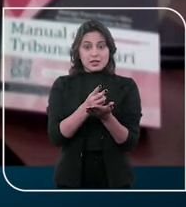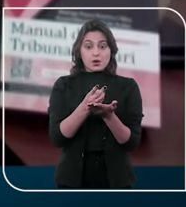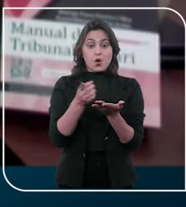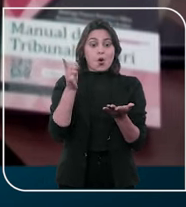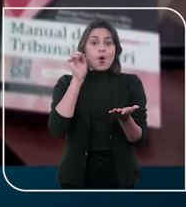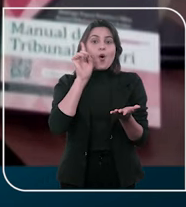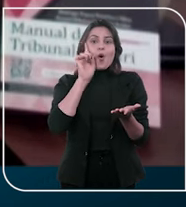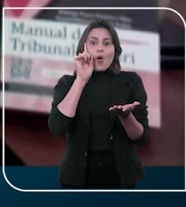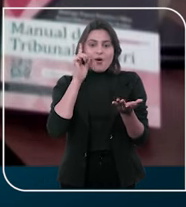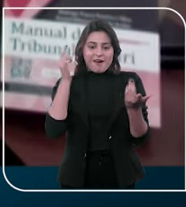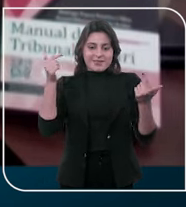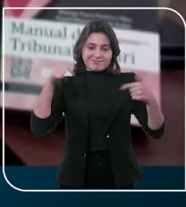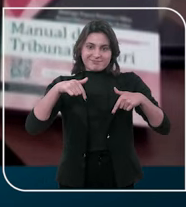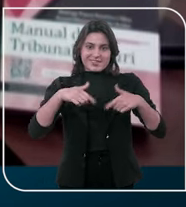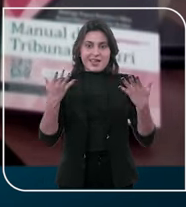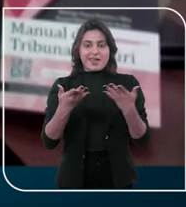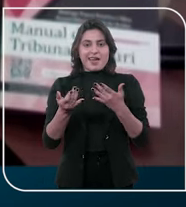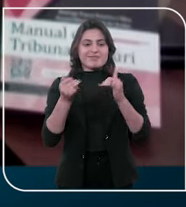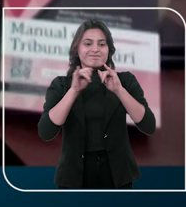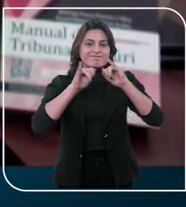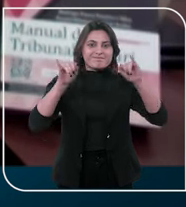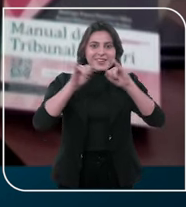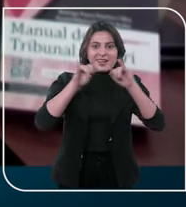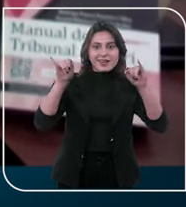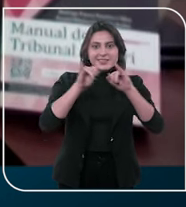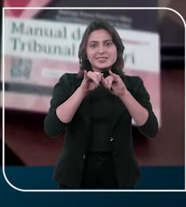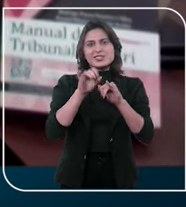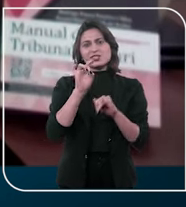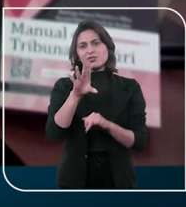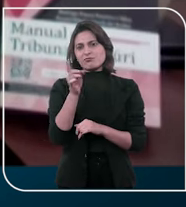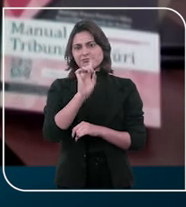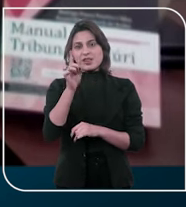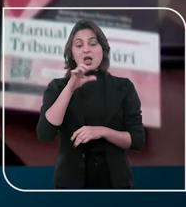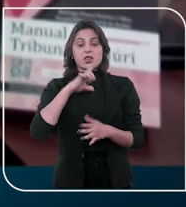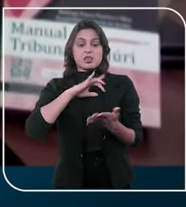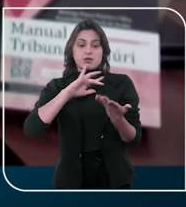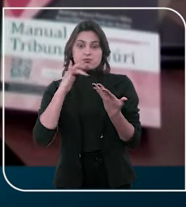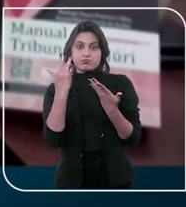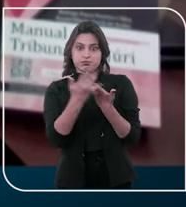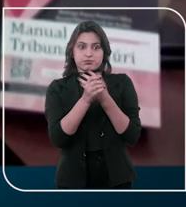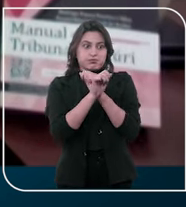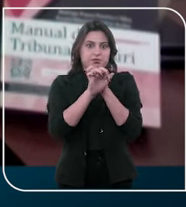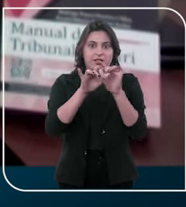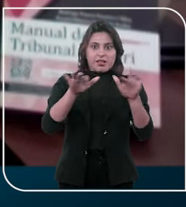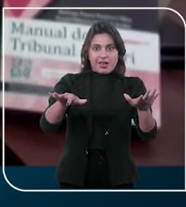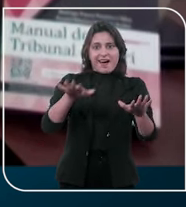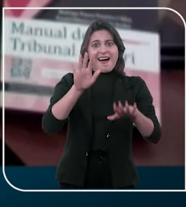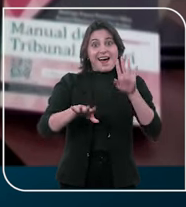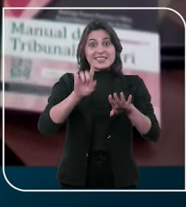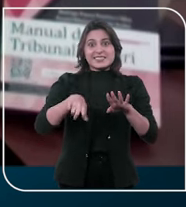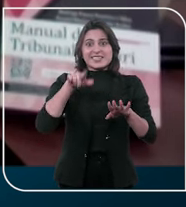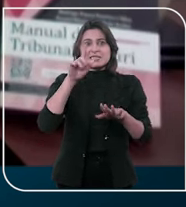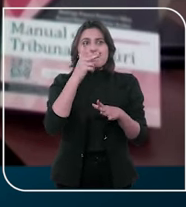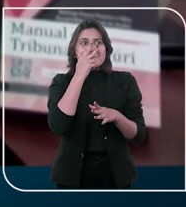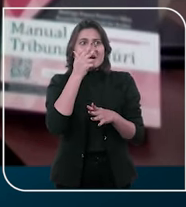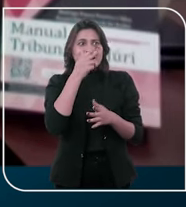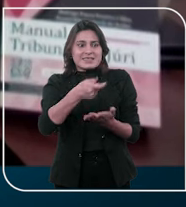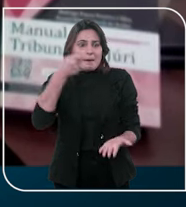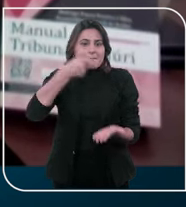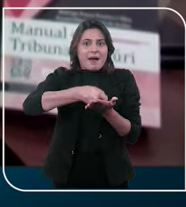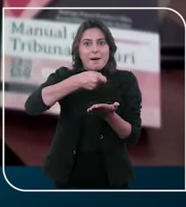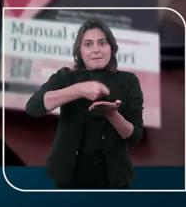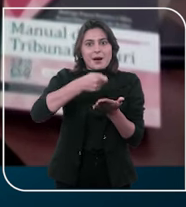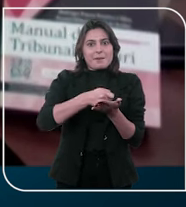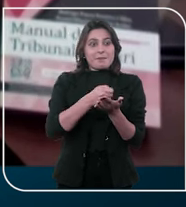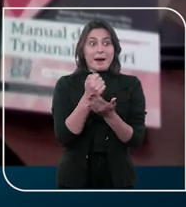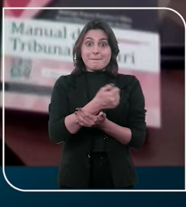imprensa, nós temos também as redes sociais, e as redes sociais, às vezes, elas são muito mais severas do que a própria imprensa. O problema